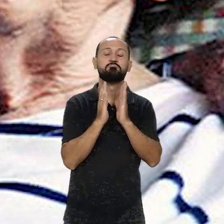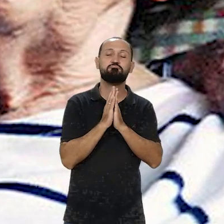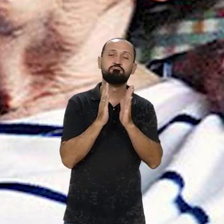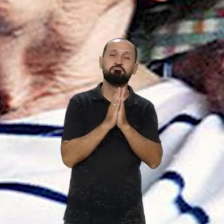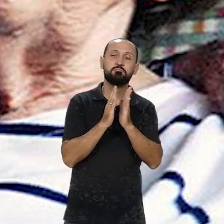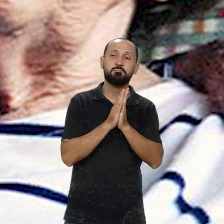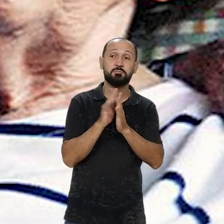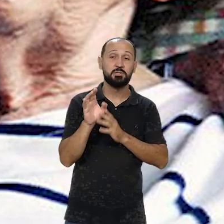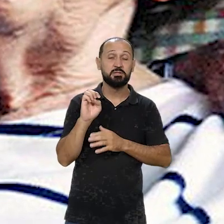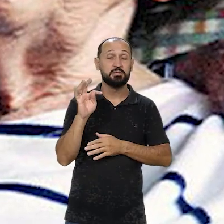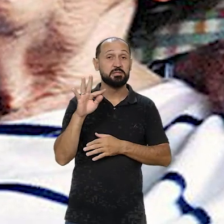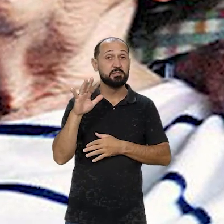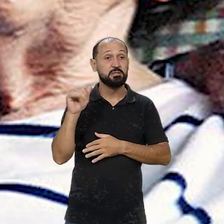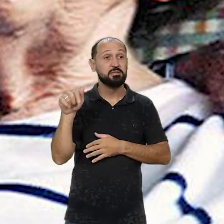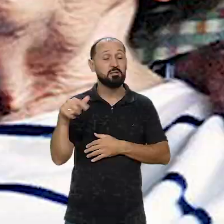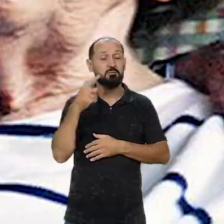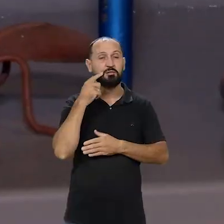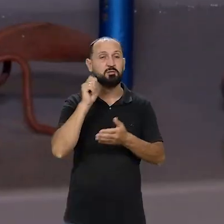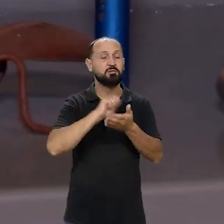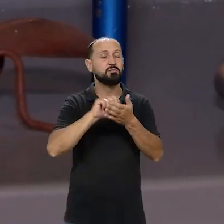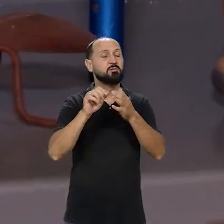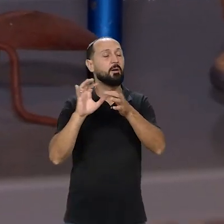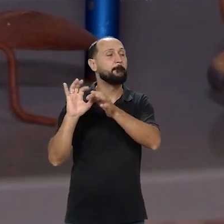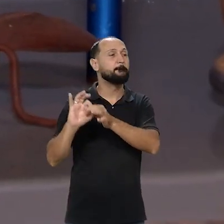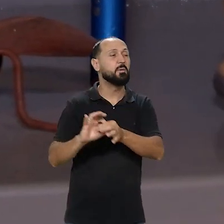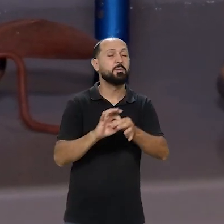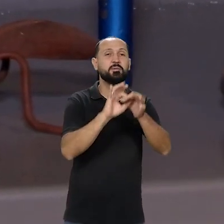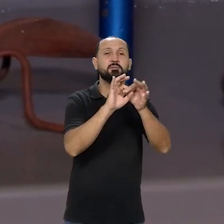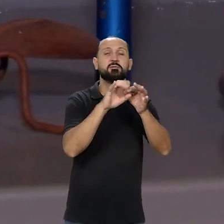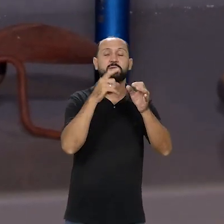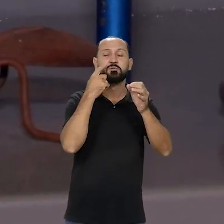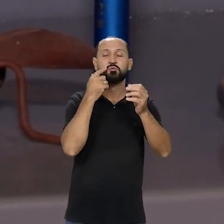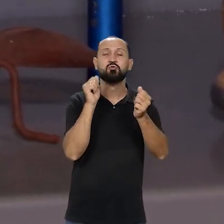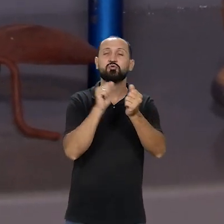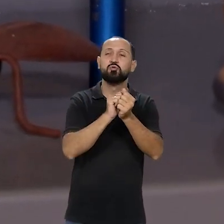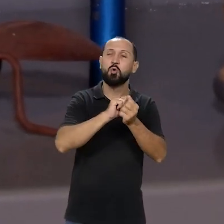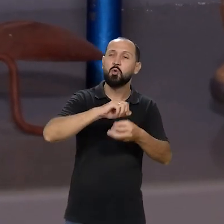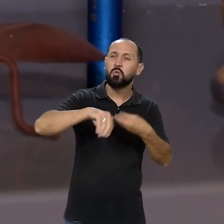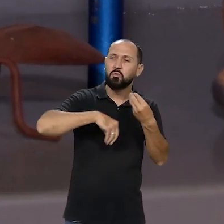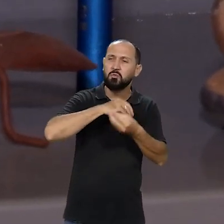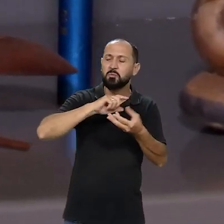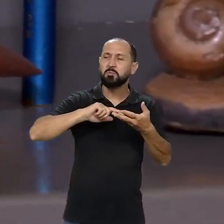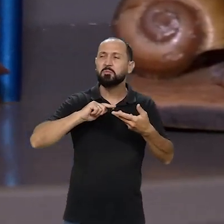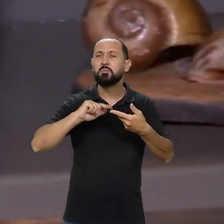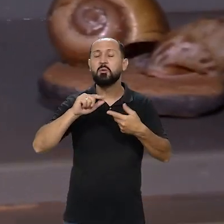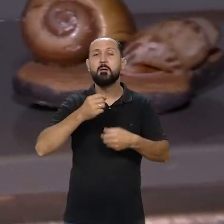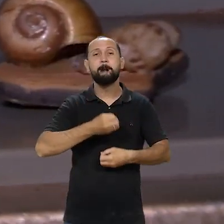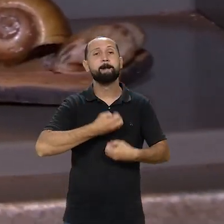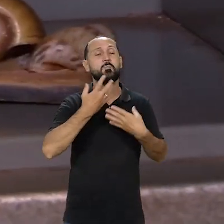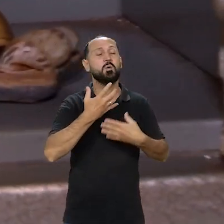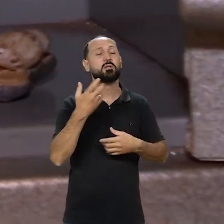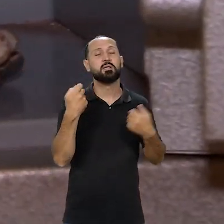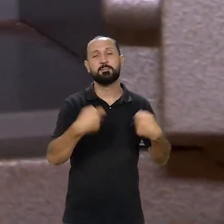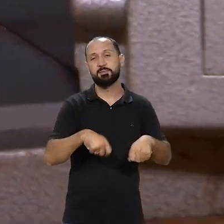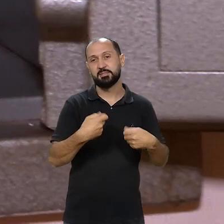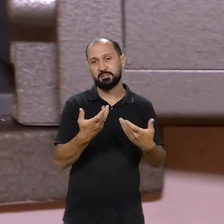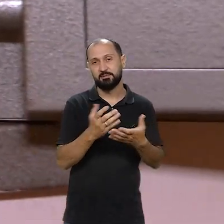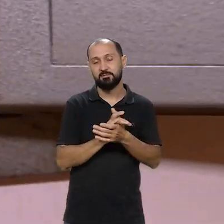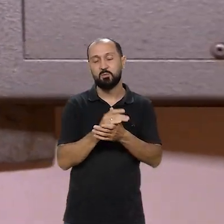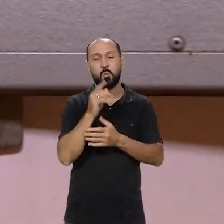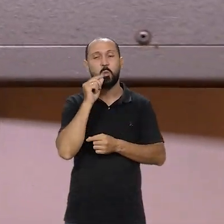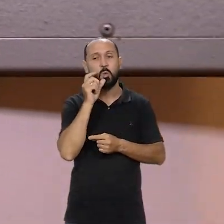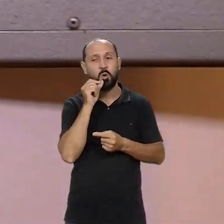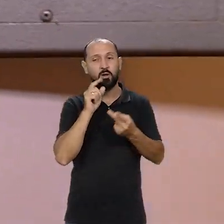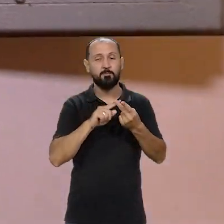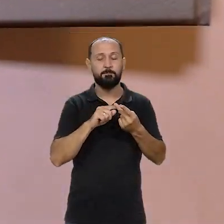da religiosidade de Dona Estela. Compõe o cenário um latifúndio com coisas que mais o poeta